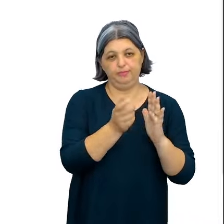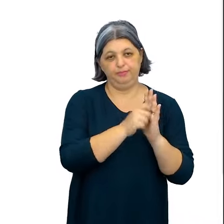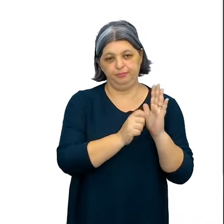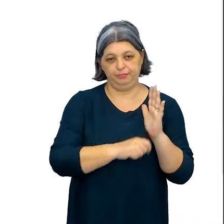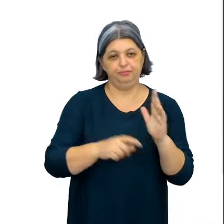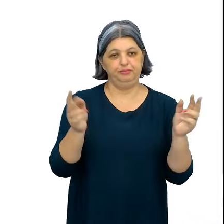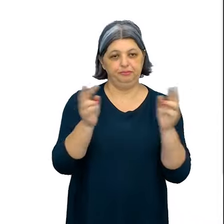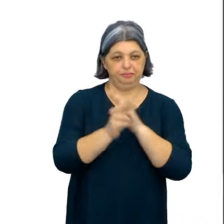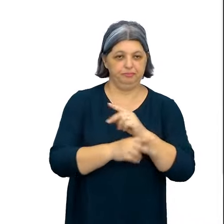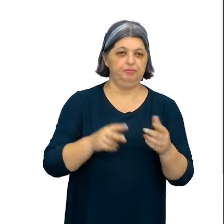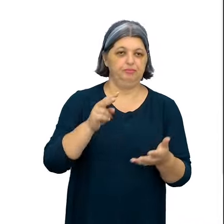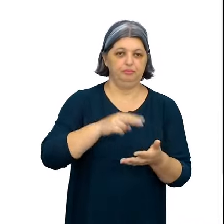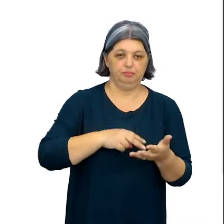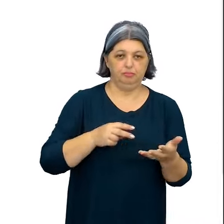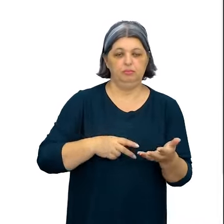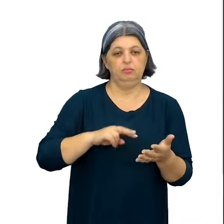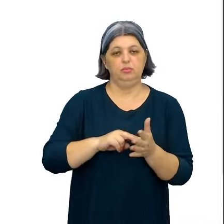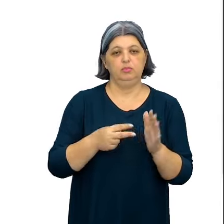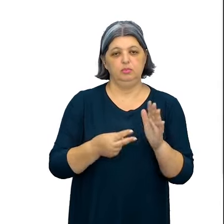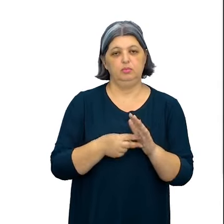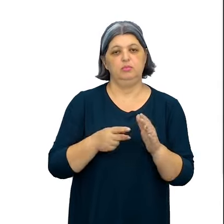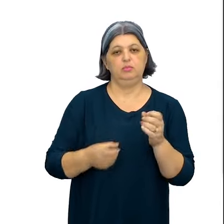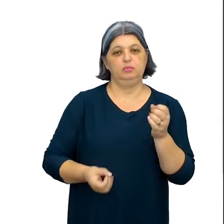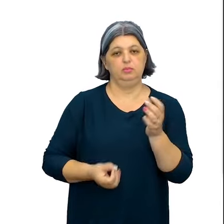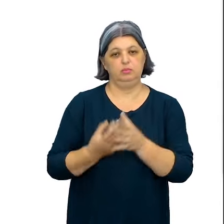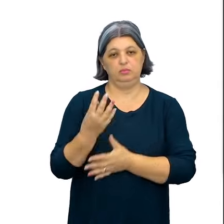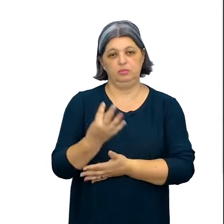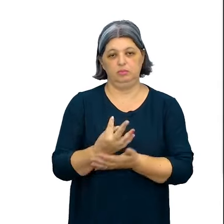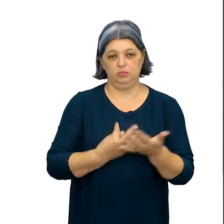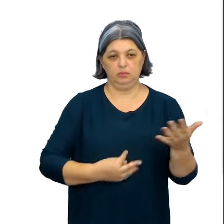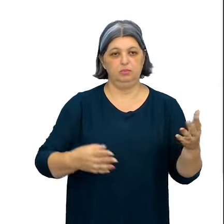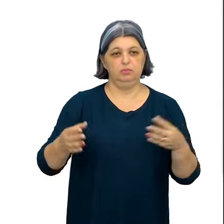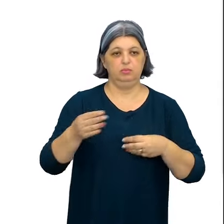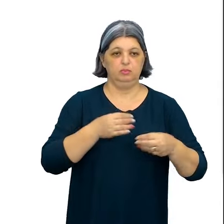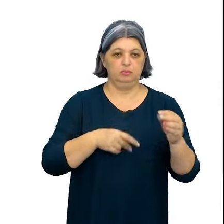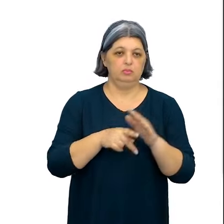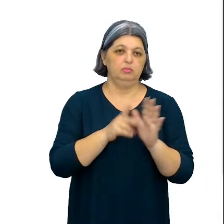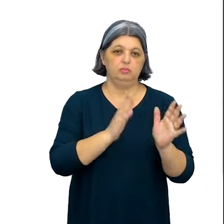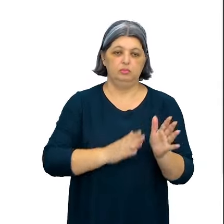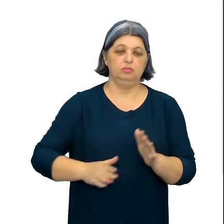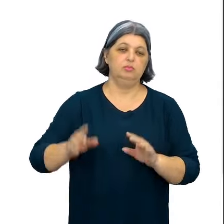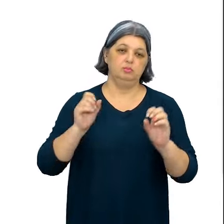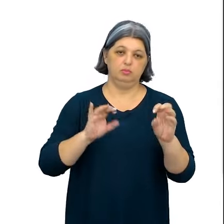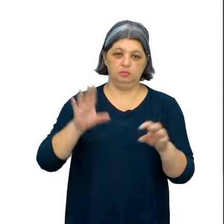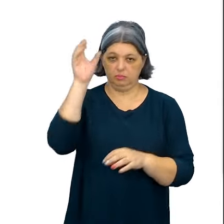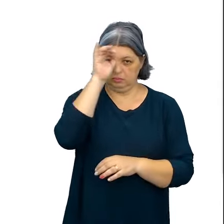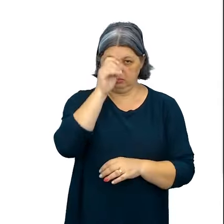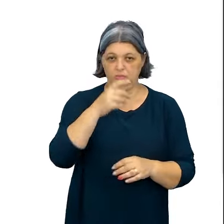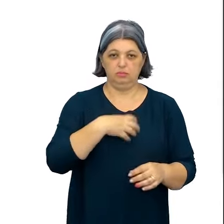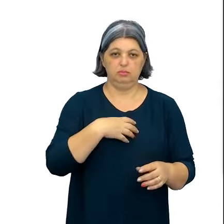leitura, efeitos de sentido e produção textual está articulada com os processos de ensino-aprendizagem de forma